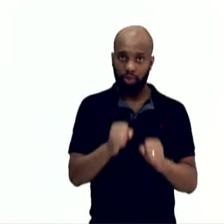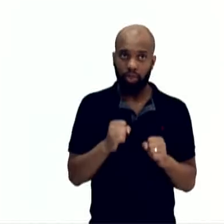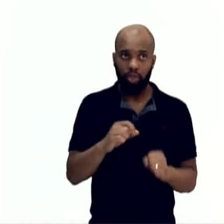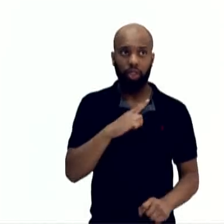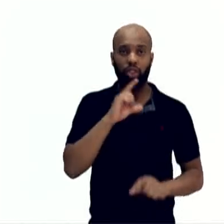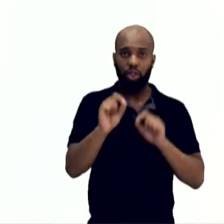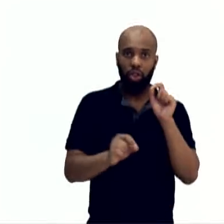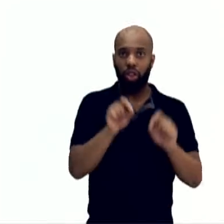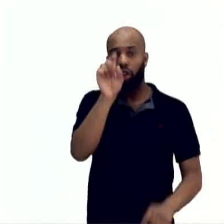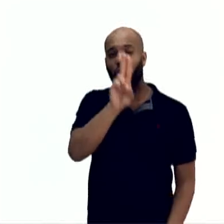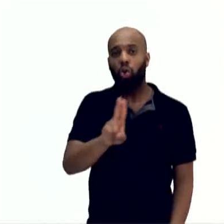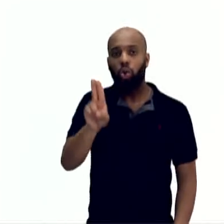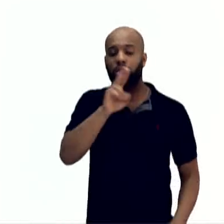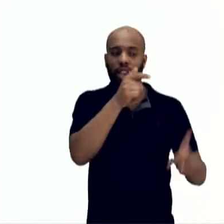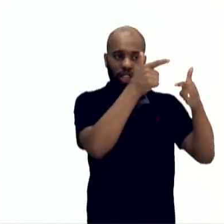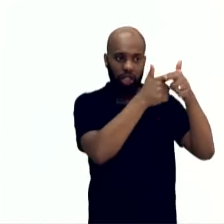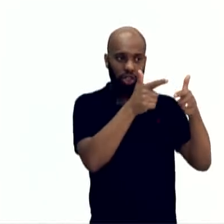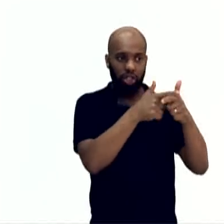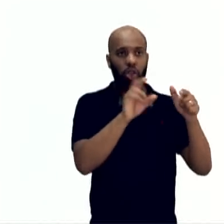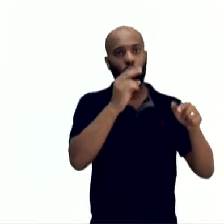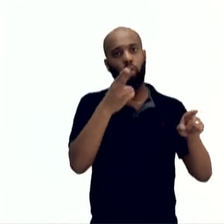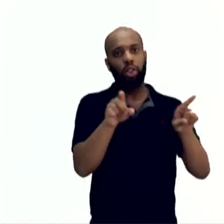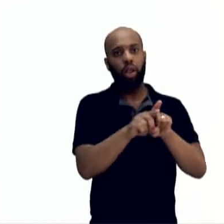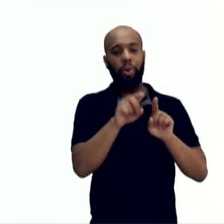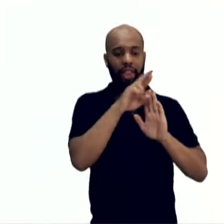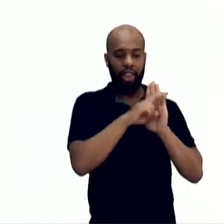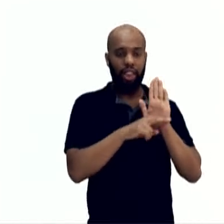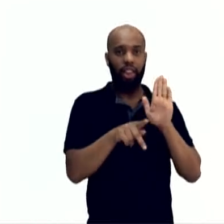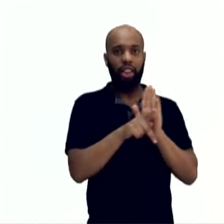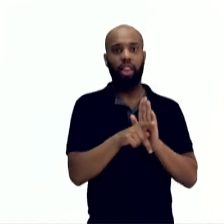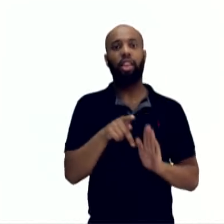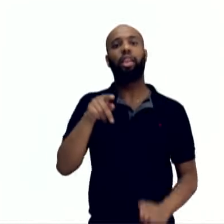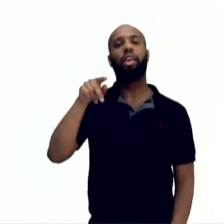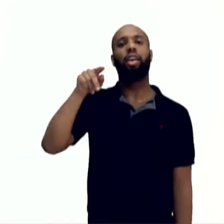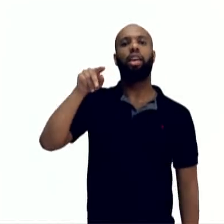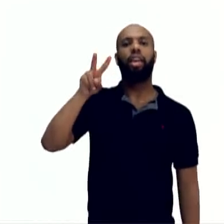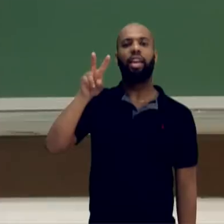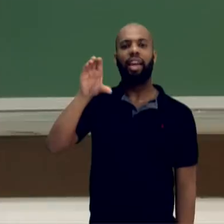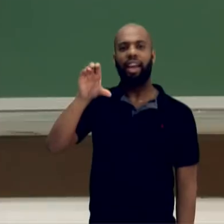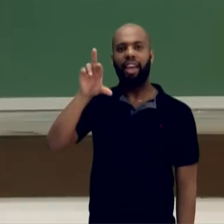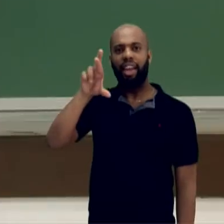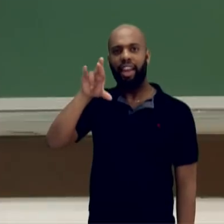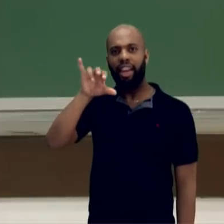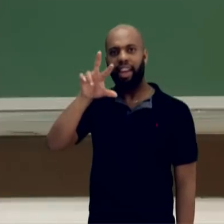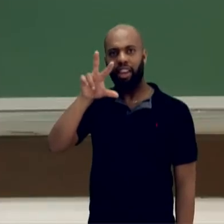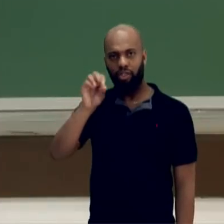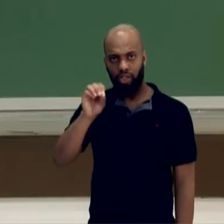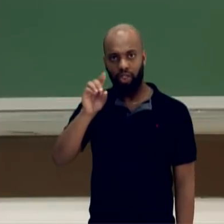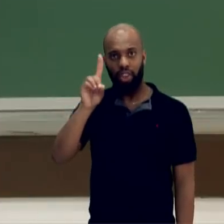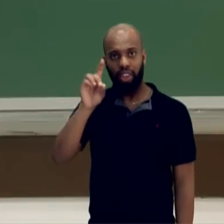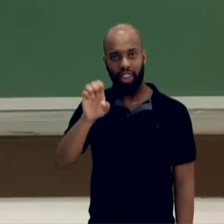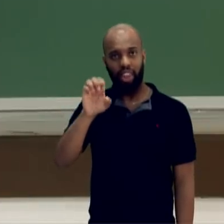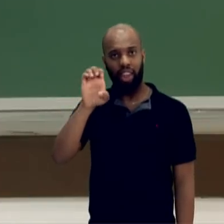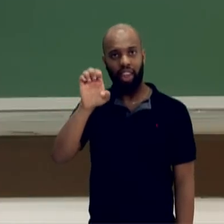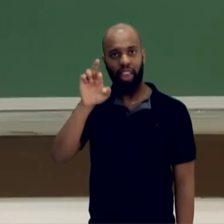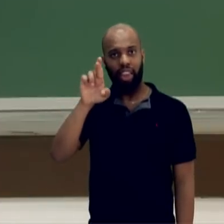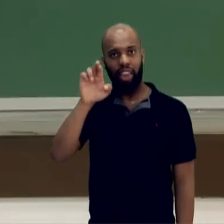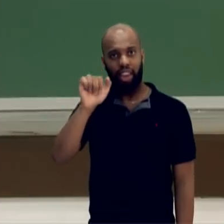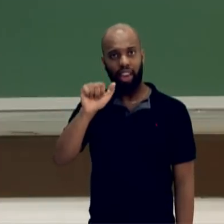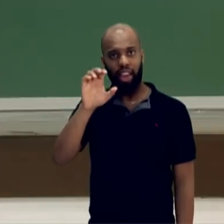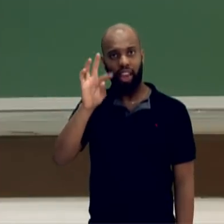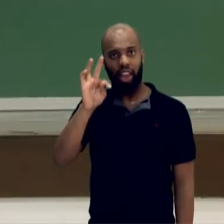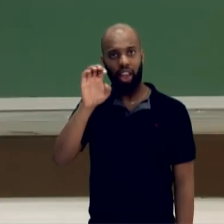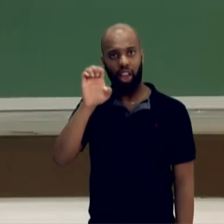determinar usando a divisão ou o crivo de Eratóstenes, né? Aquele nomezinho difícil. Vamos adiante?